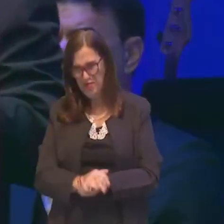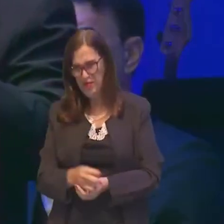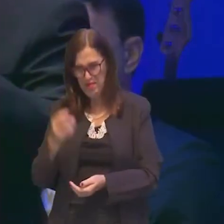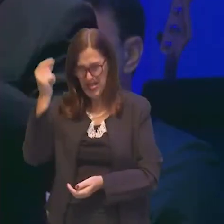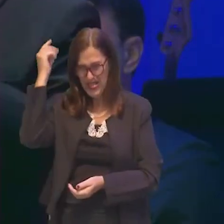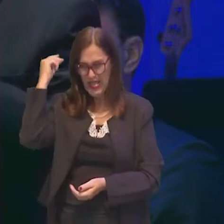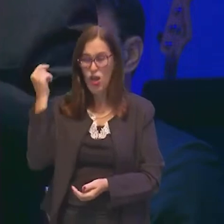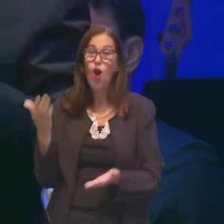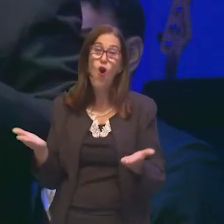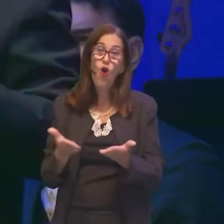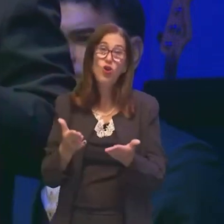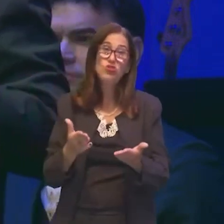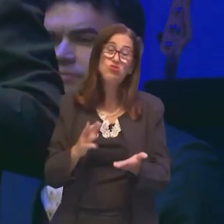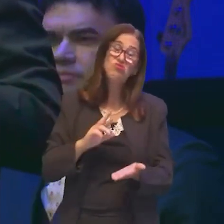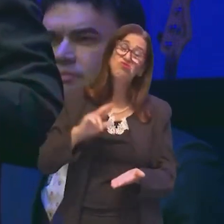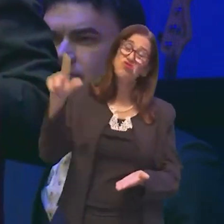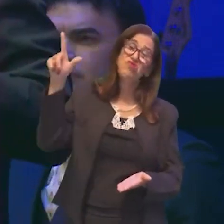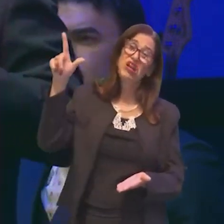Hoje não.